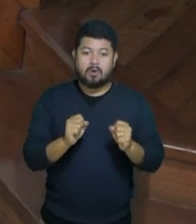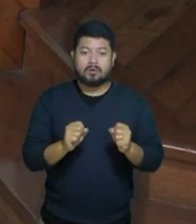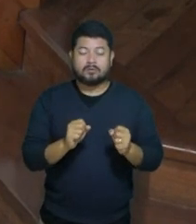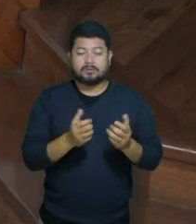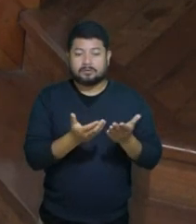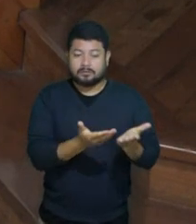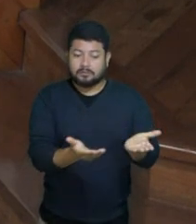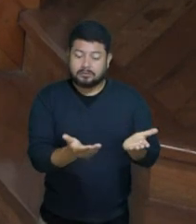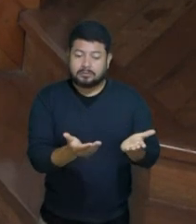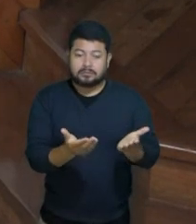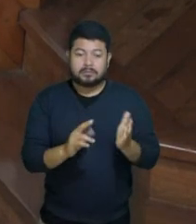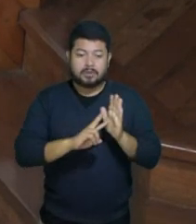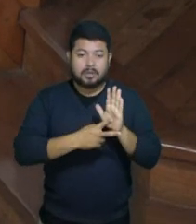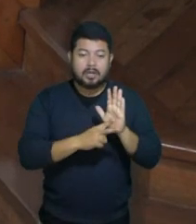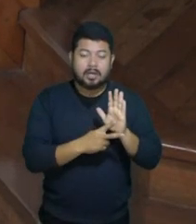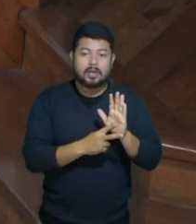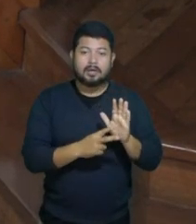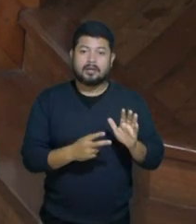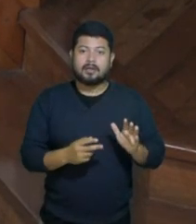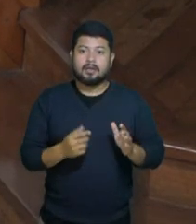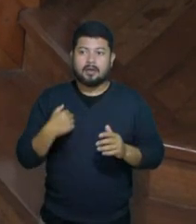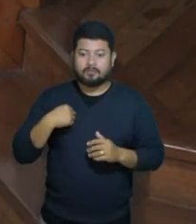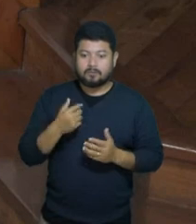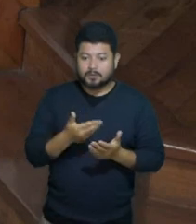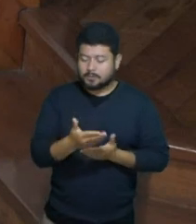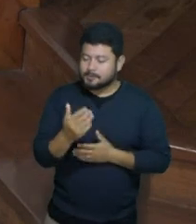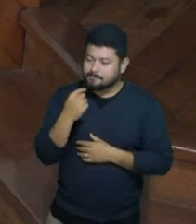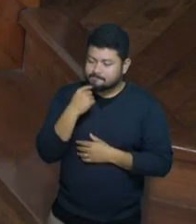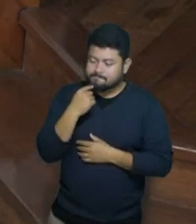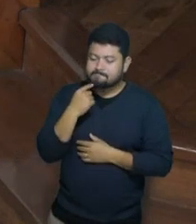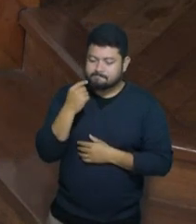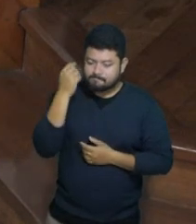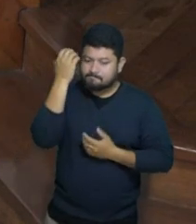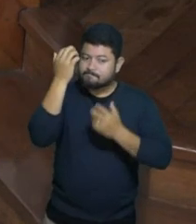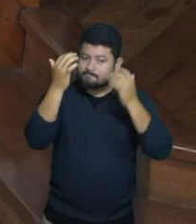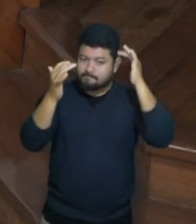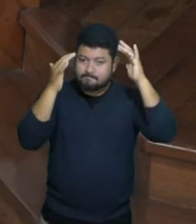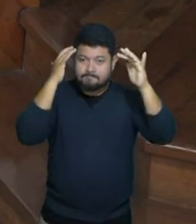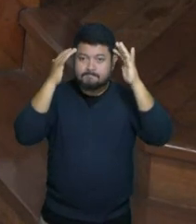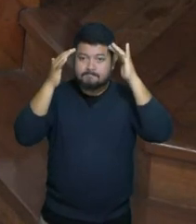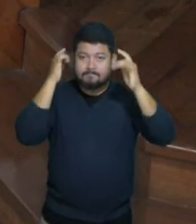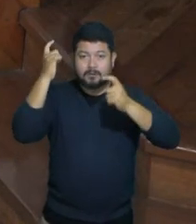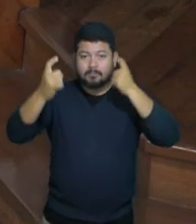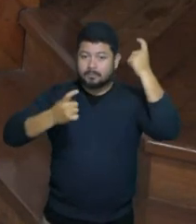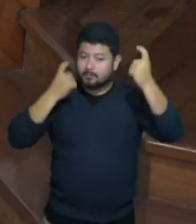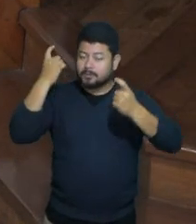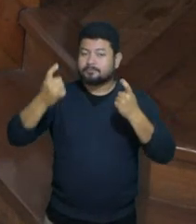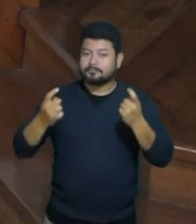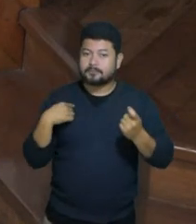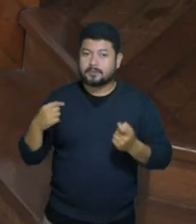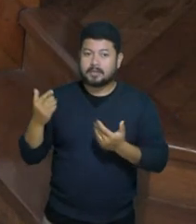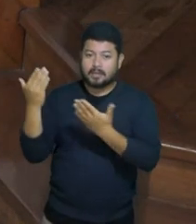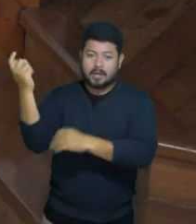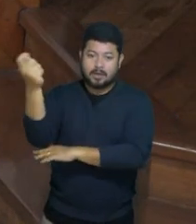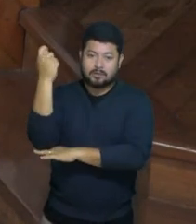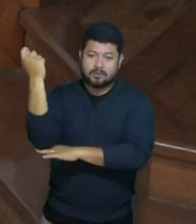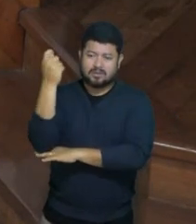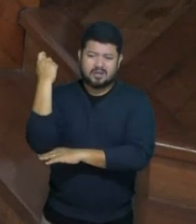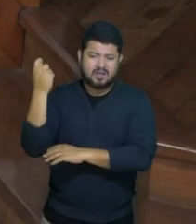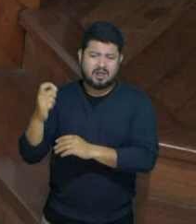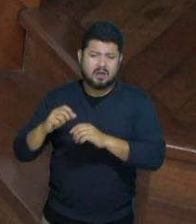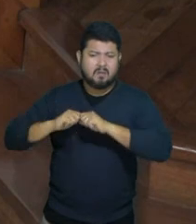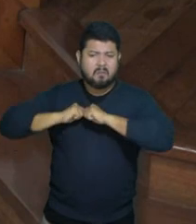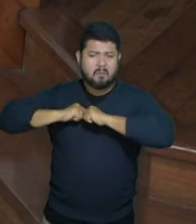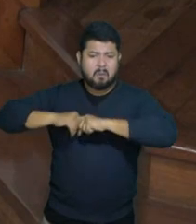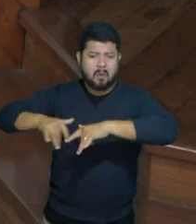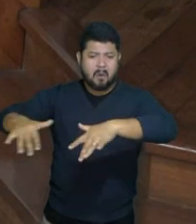também te atinge, você começa a se preocupar. Né? Então, mas o que a gente vê do Rio Grande do Sul é tão generalizado